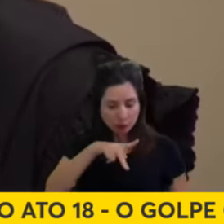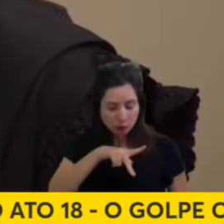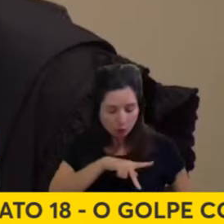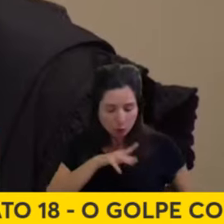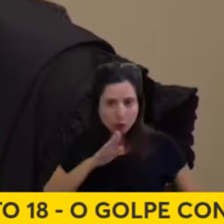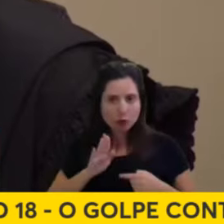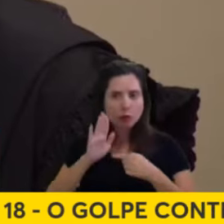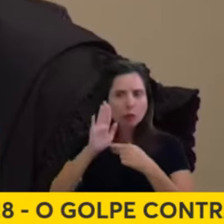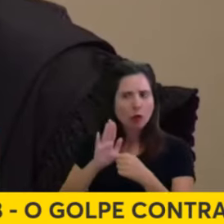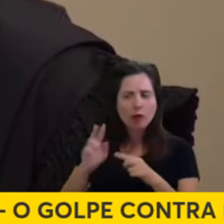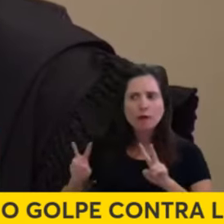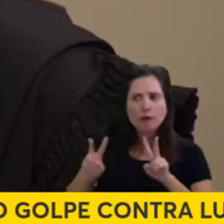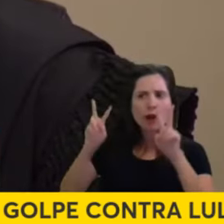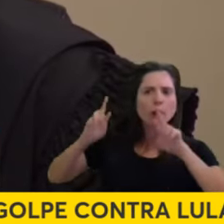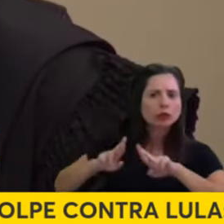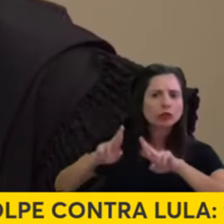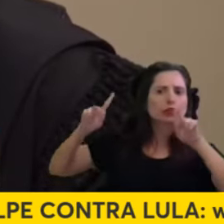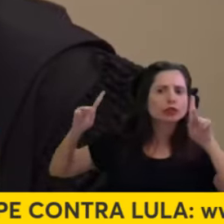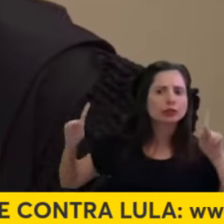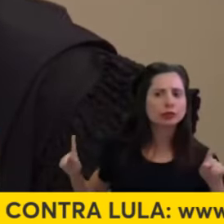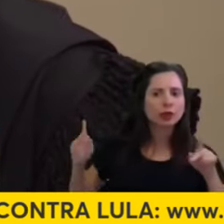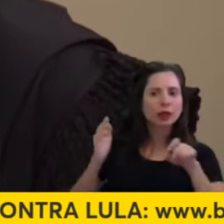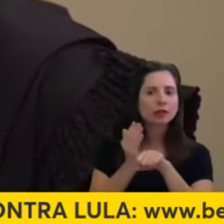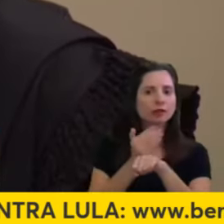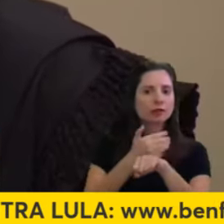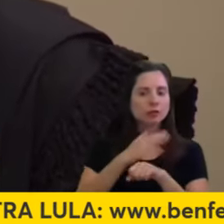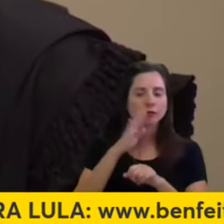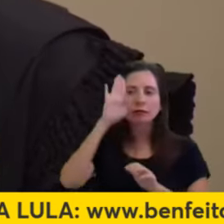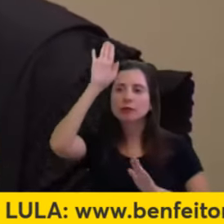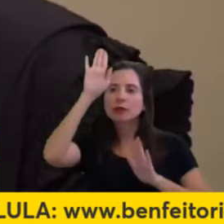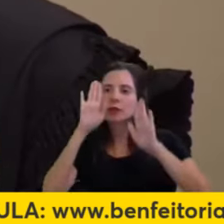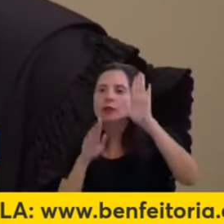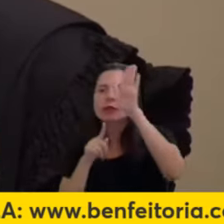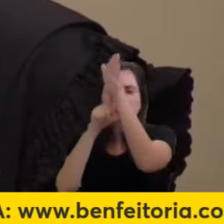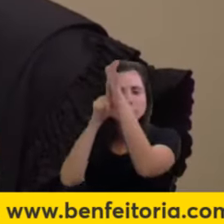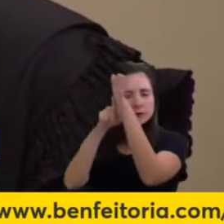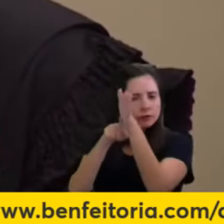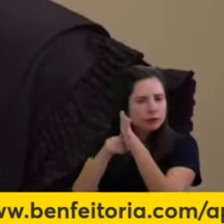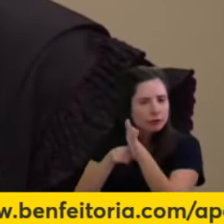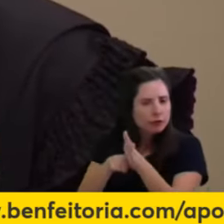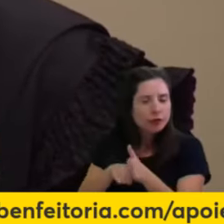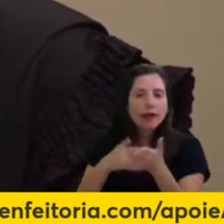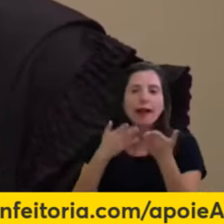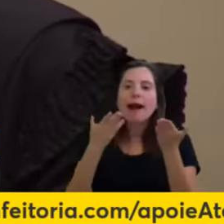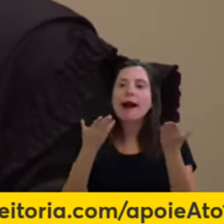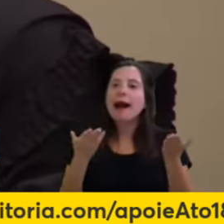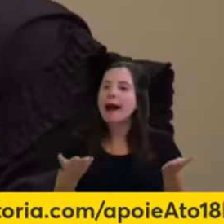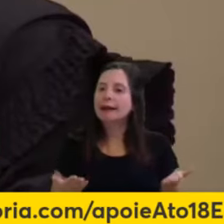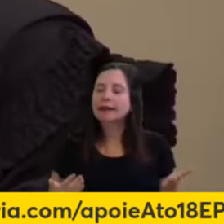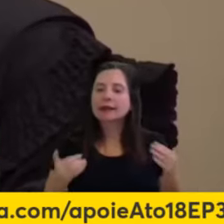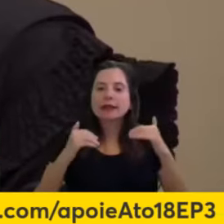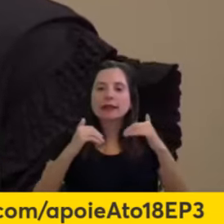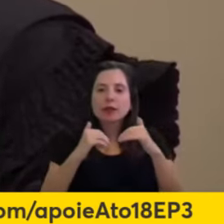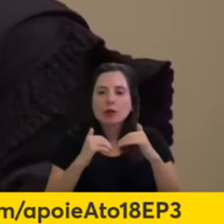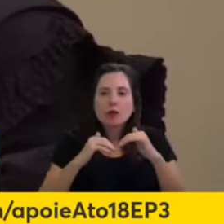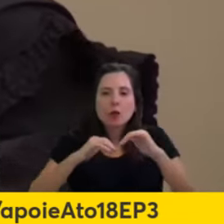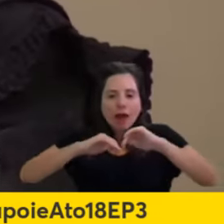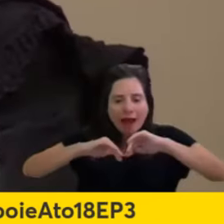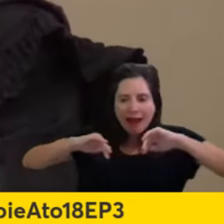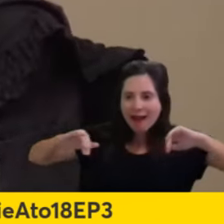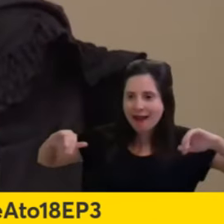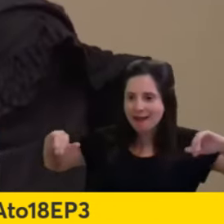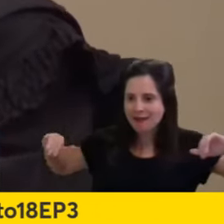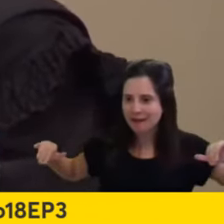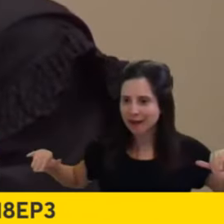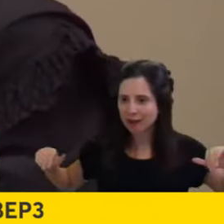entendem como os gastos em benefícios de pré-campanha dos investigados e aqui eu vou afastar tudo aquilo que foi dito da Tribuna porque nenhum valor